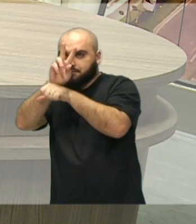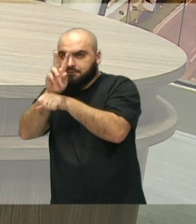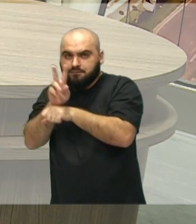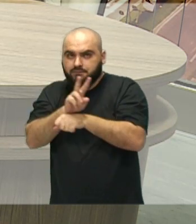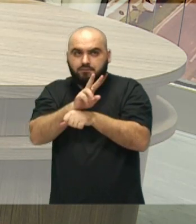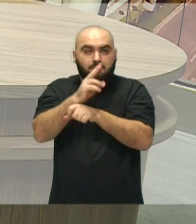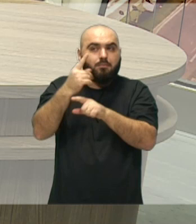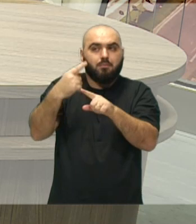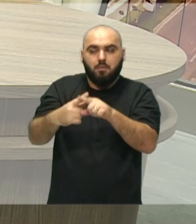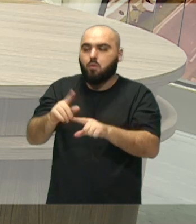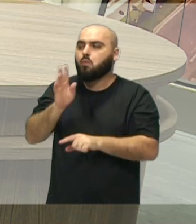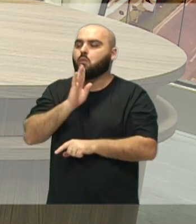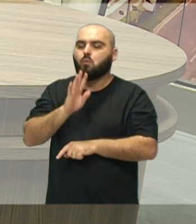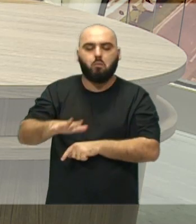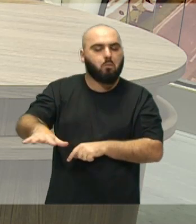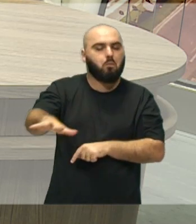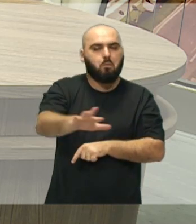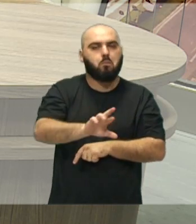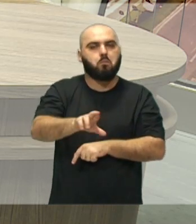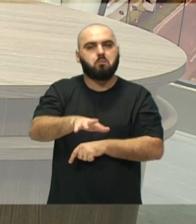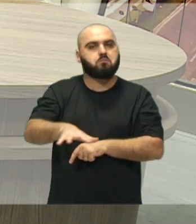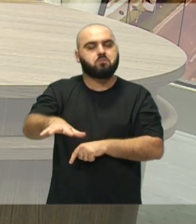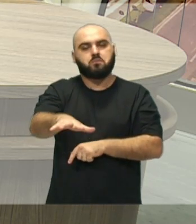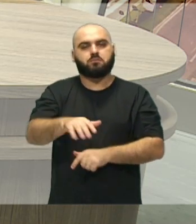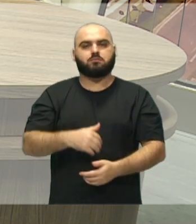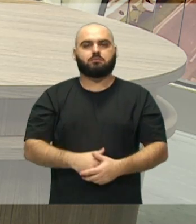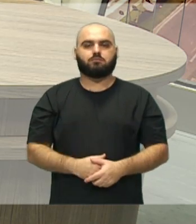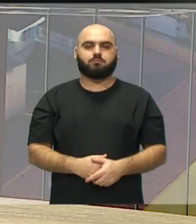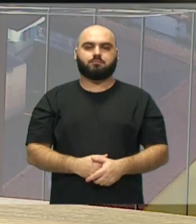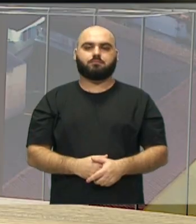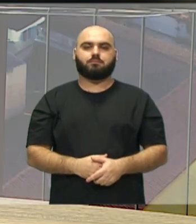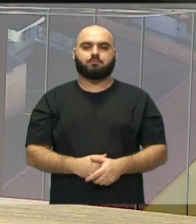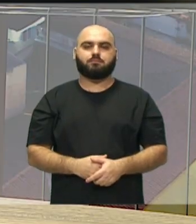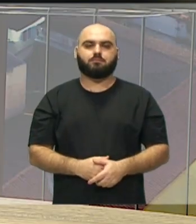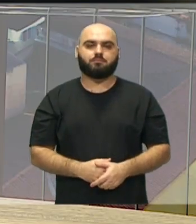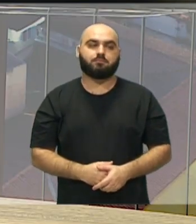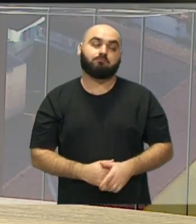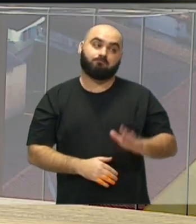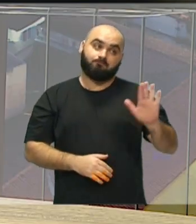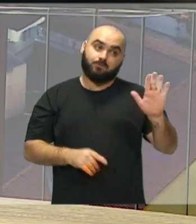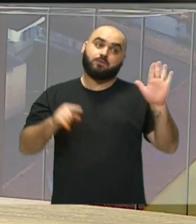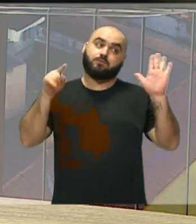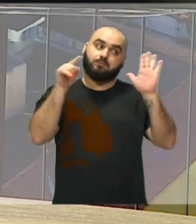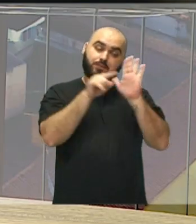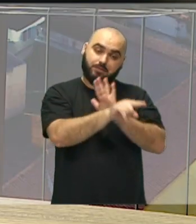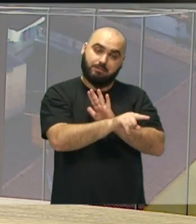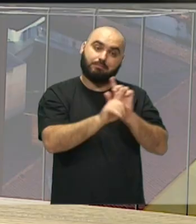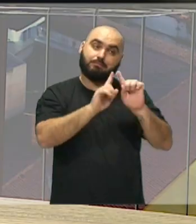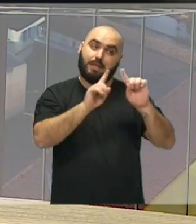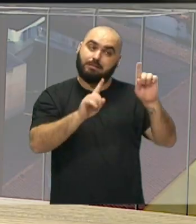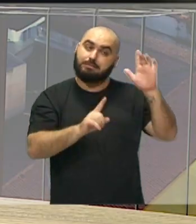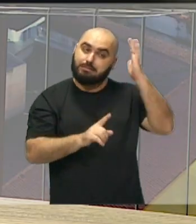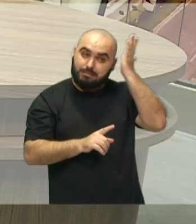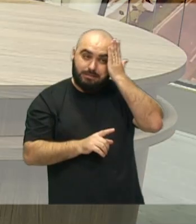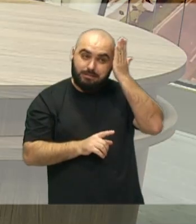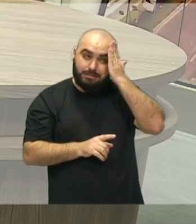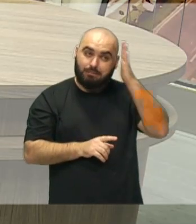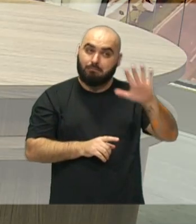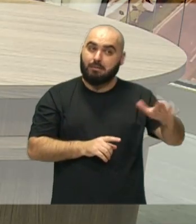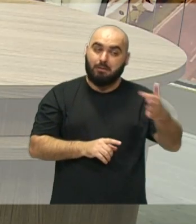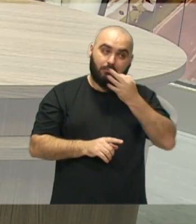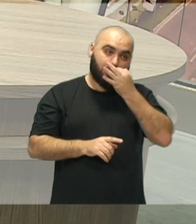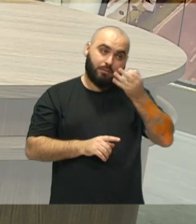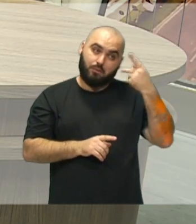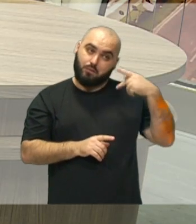ele conhece muito da região. Nossa, bom, eu vou te perguntar isso, mas eu acho que eu sei mais ou menos qual é a tua